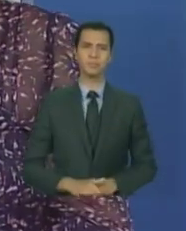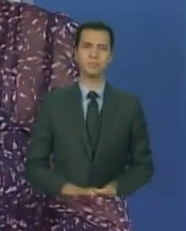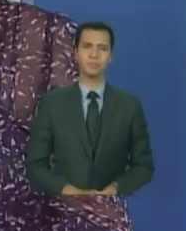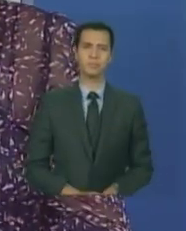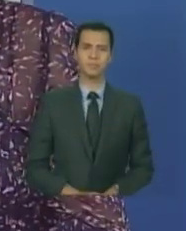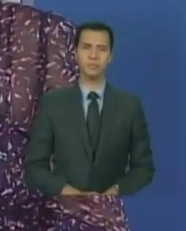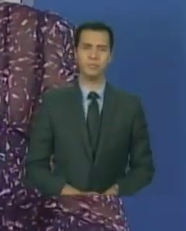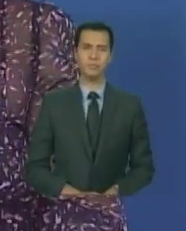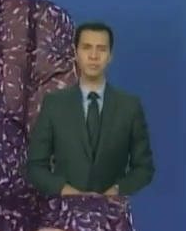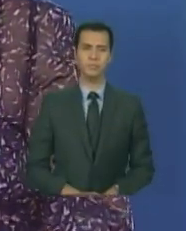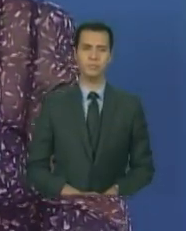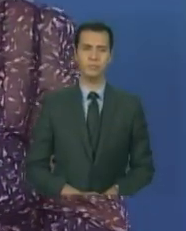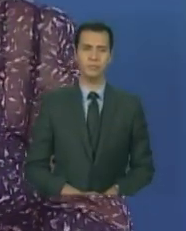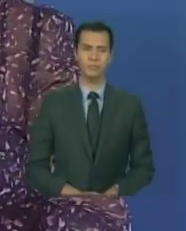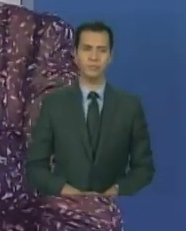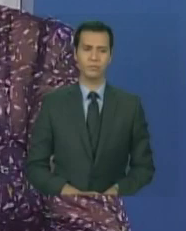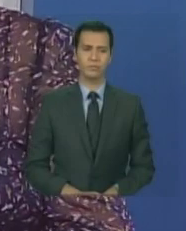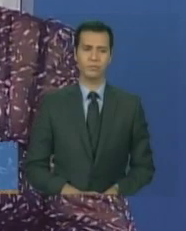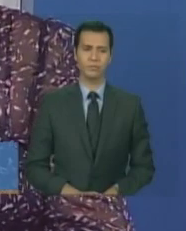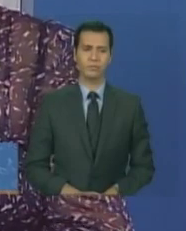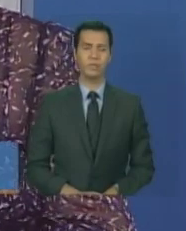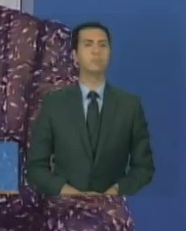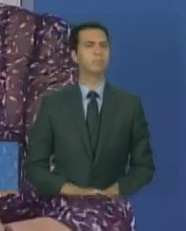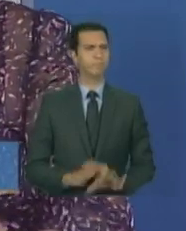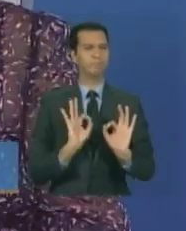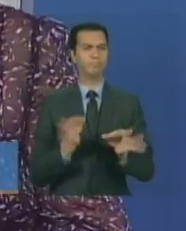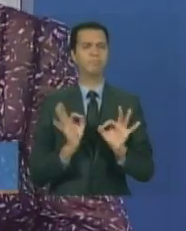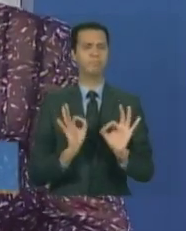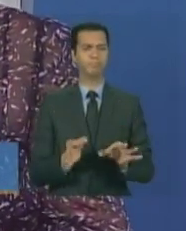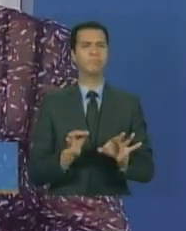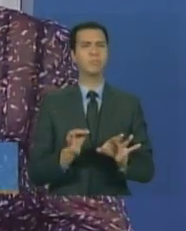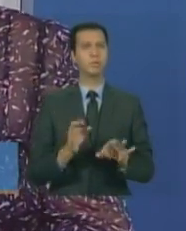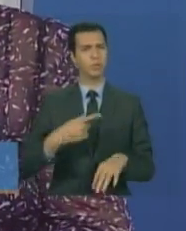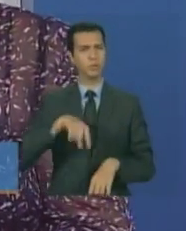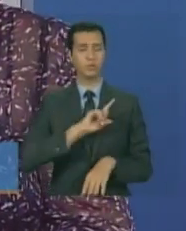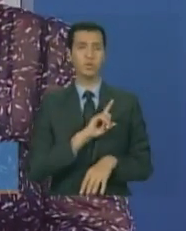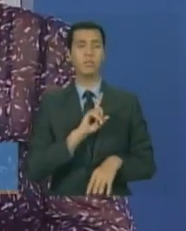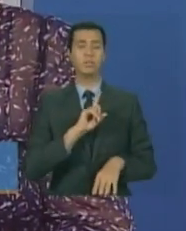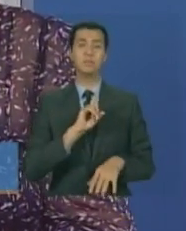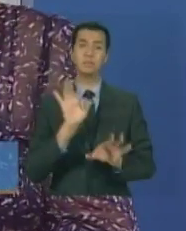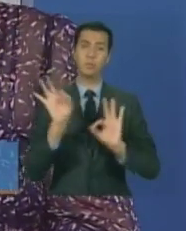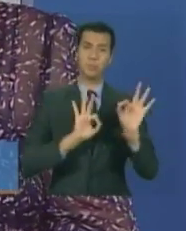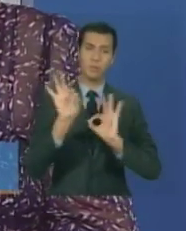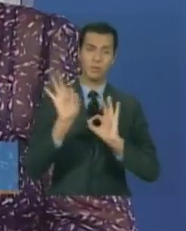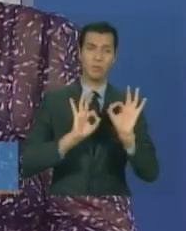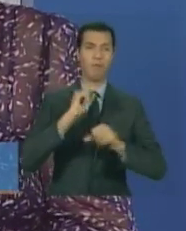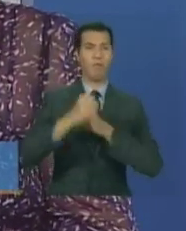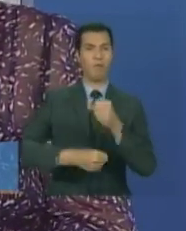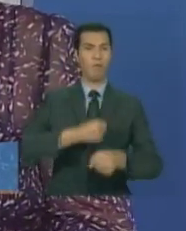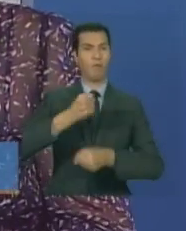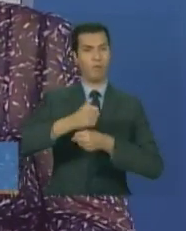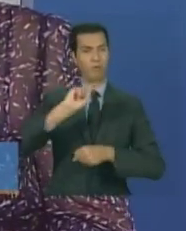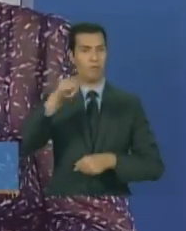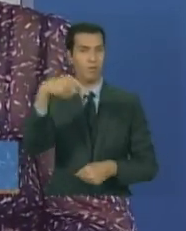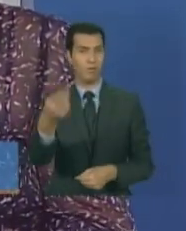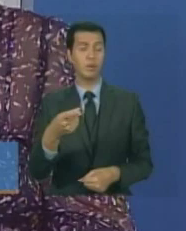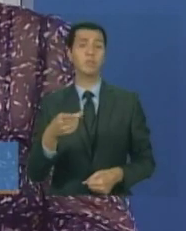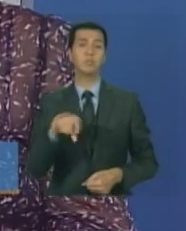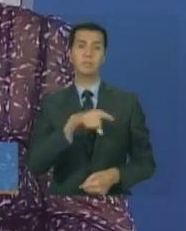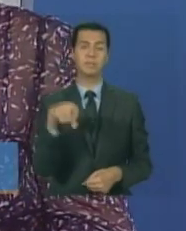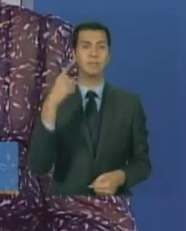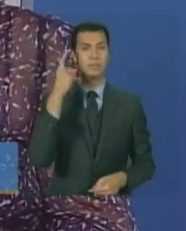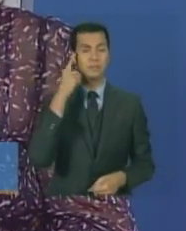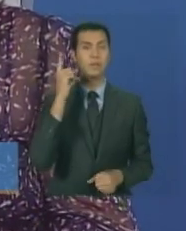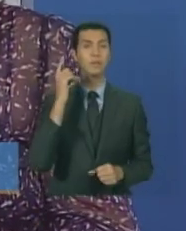E também todo o processo de capacitação que nós estamos preparando para o próximo ano, né? O que você estava dizendo exige